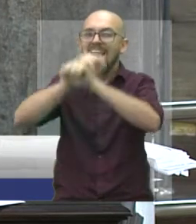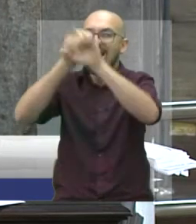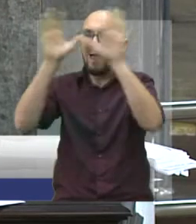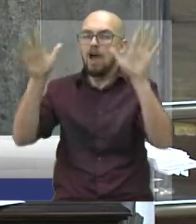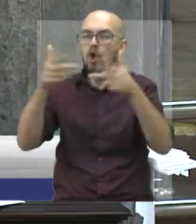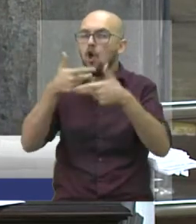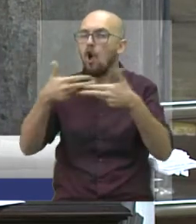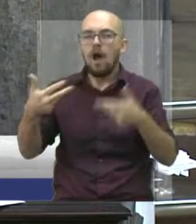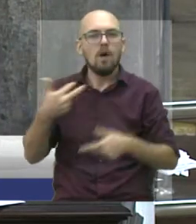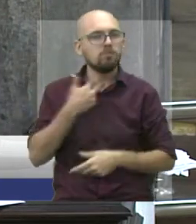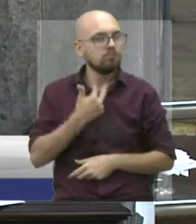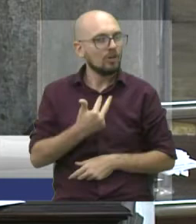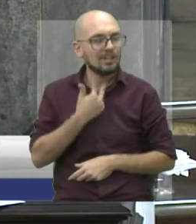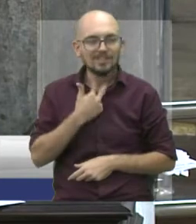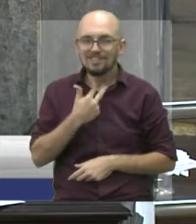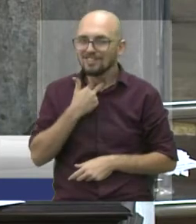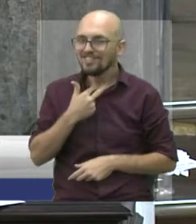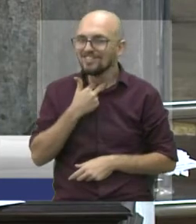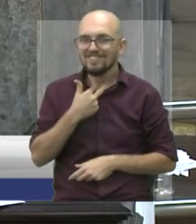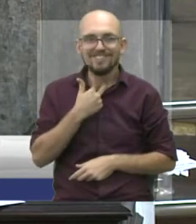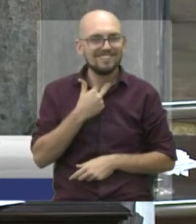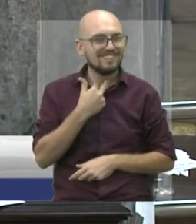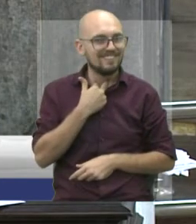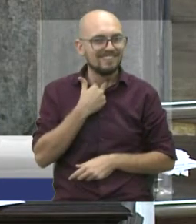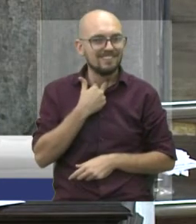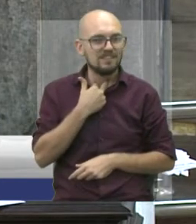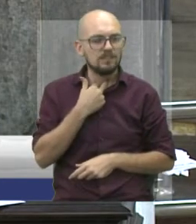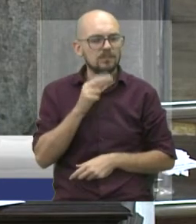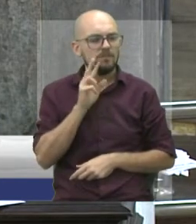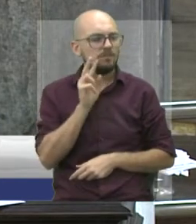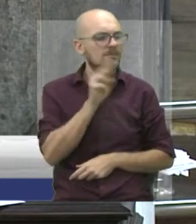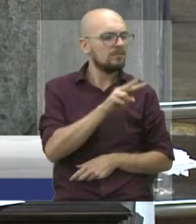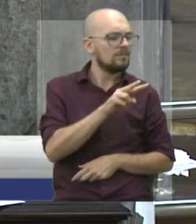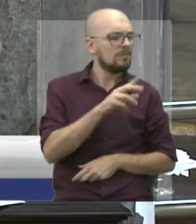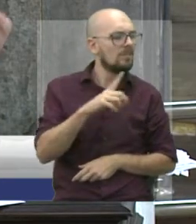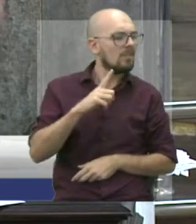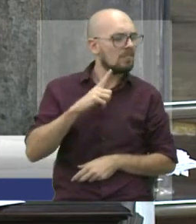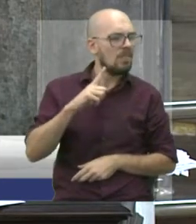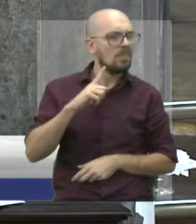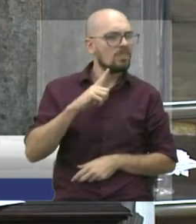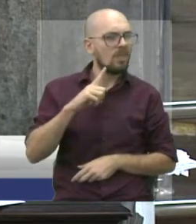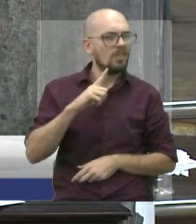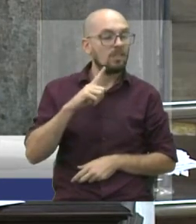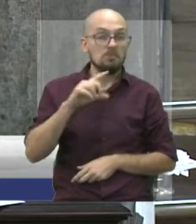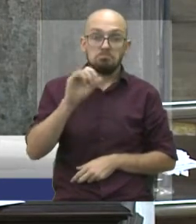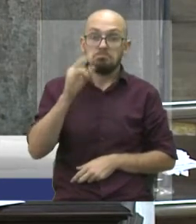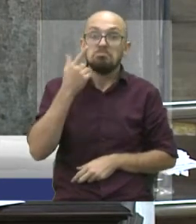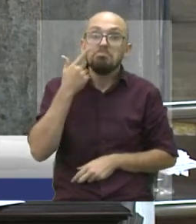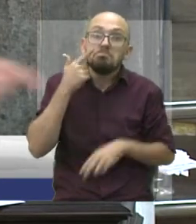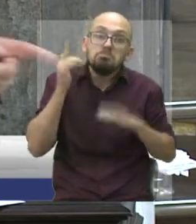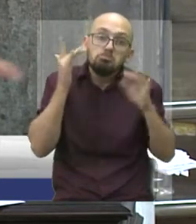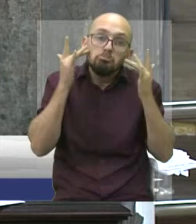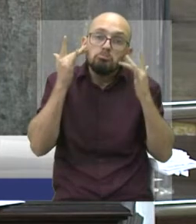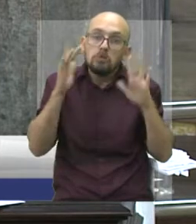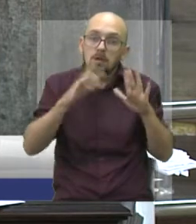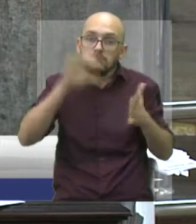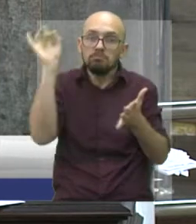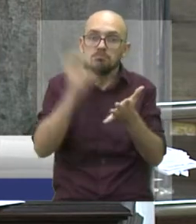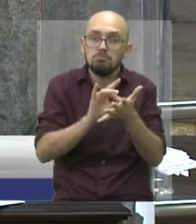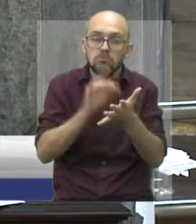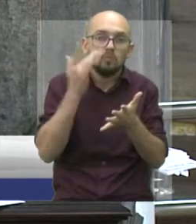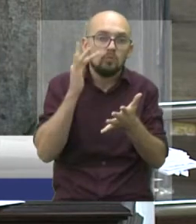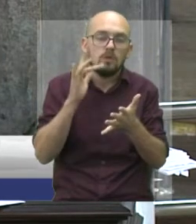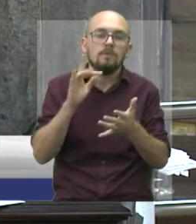fazer. E tem algumas coisas lá que, se realmente for isso,